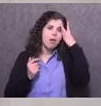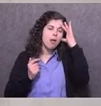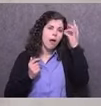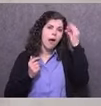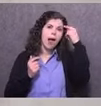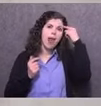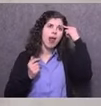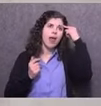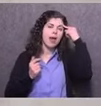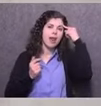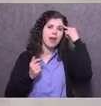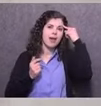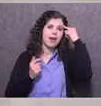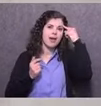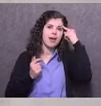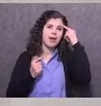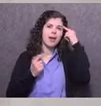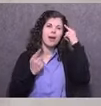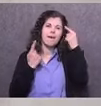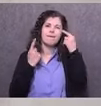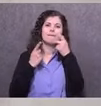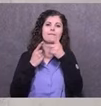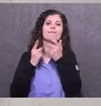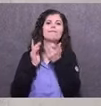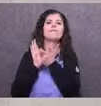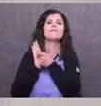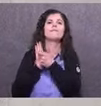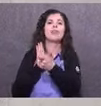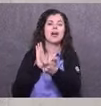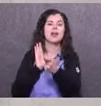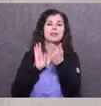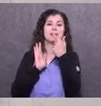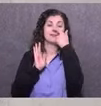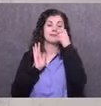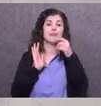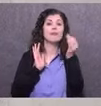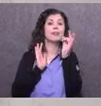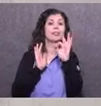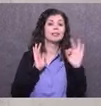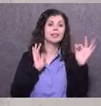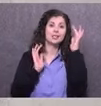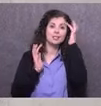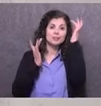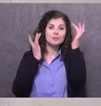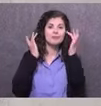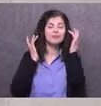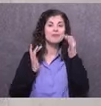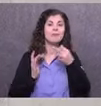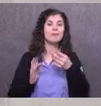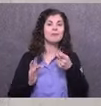a célebre frase do conhecido filósofo francês Pascal: